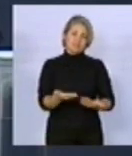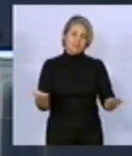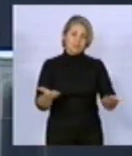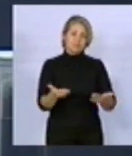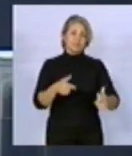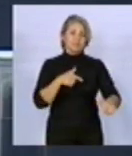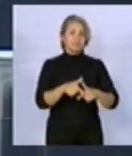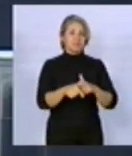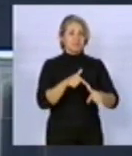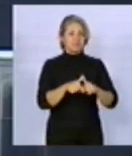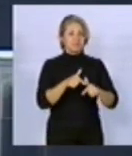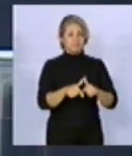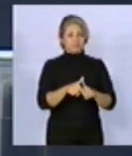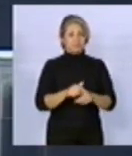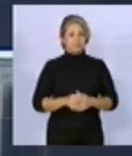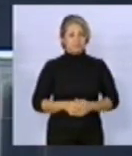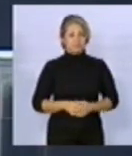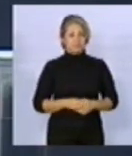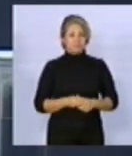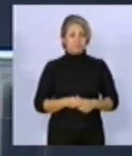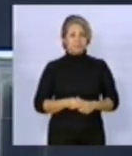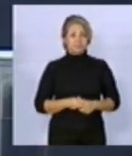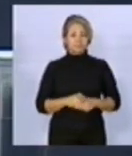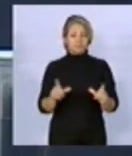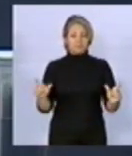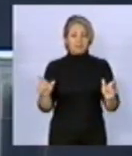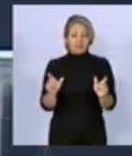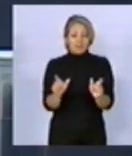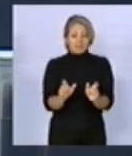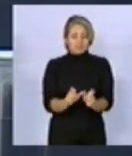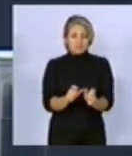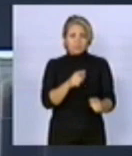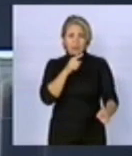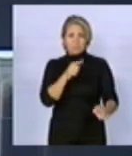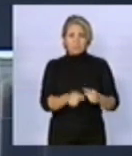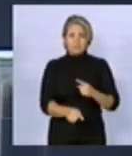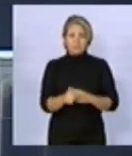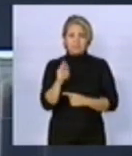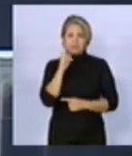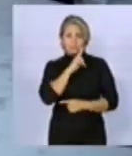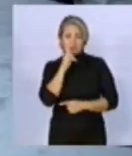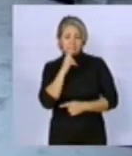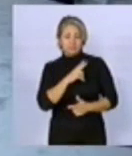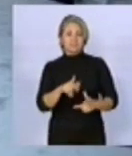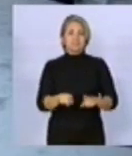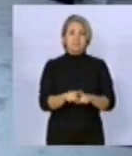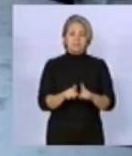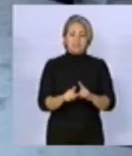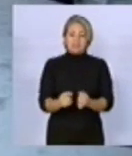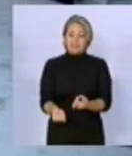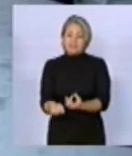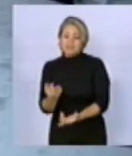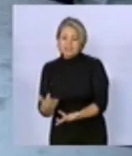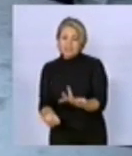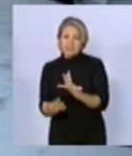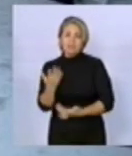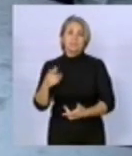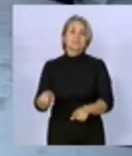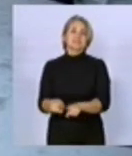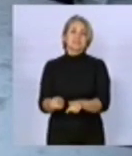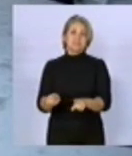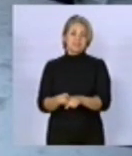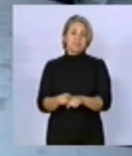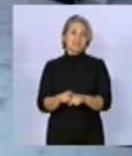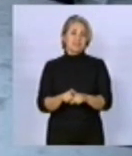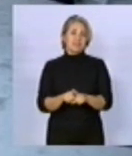novo emprego a redução a proibição imediata da queima da casa para também reduz a renda dos agricultores dos